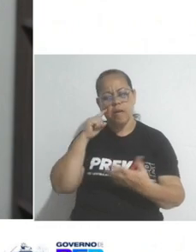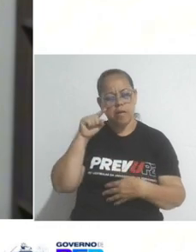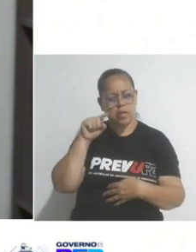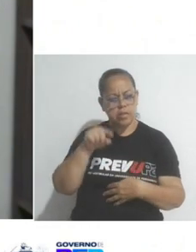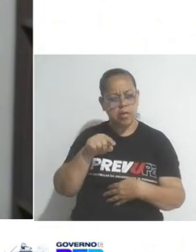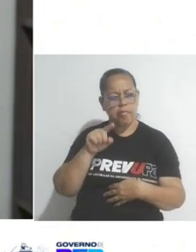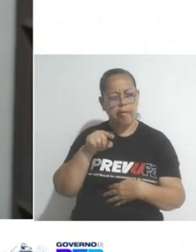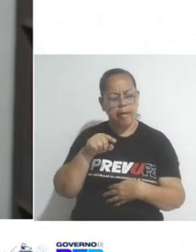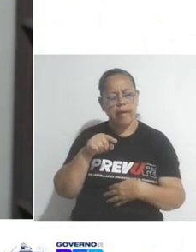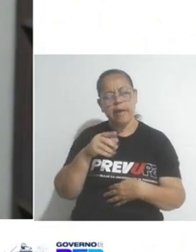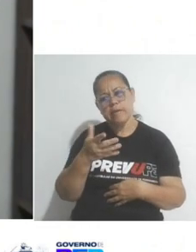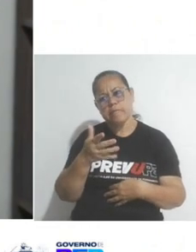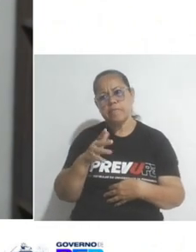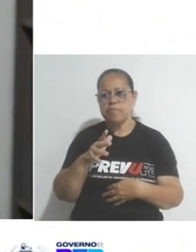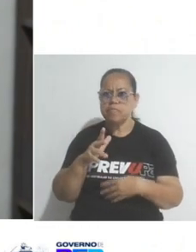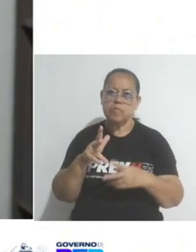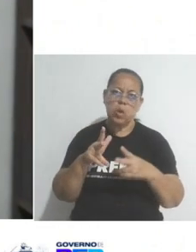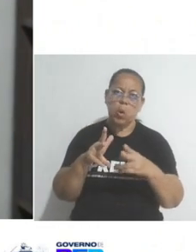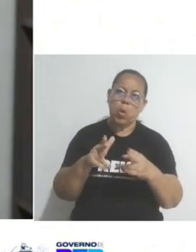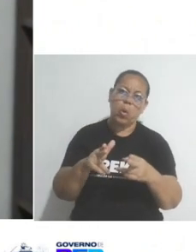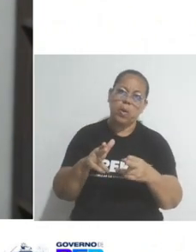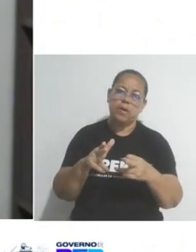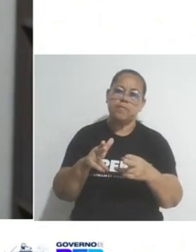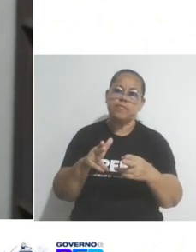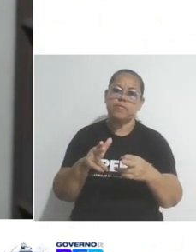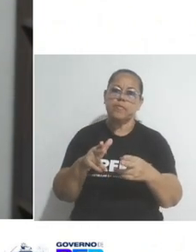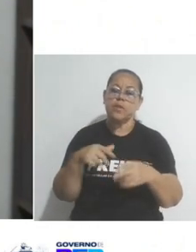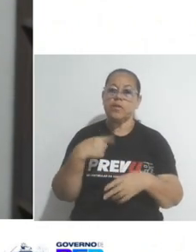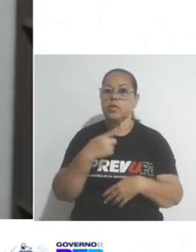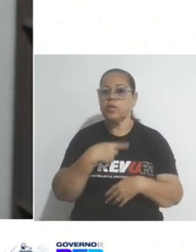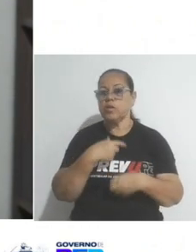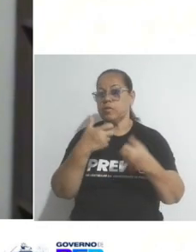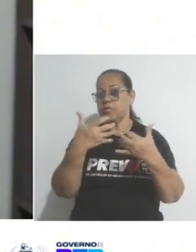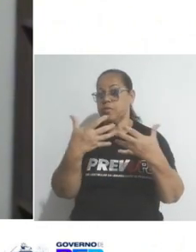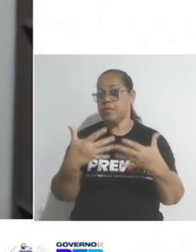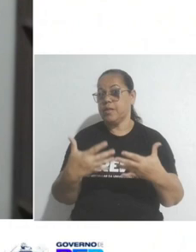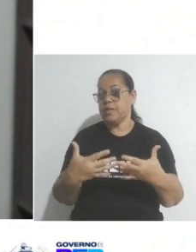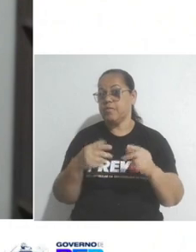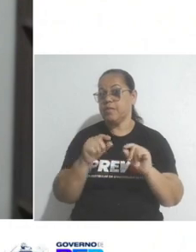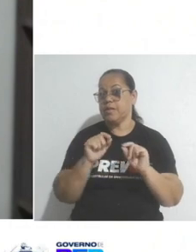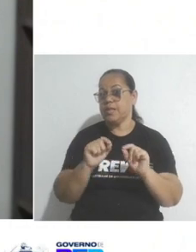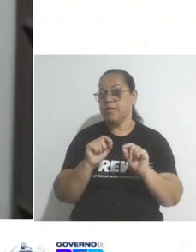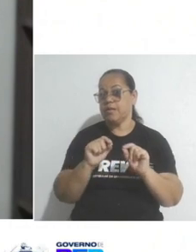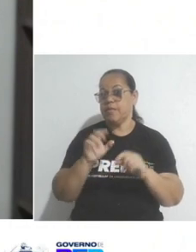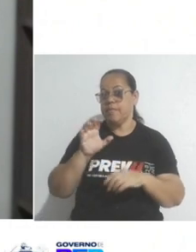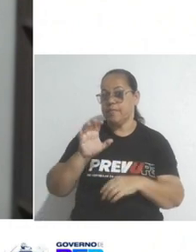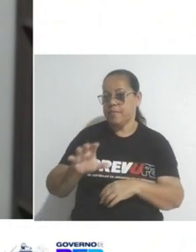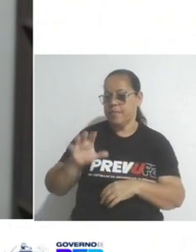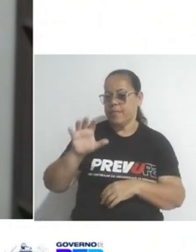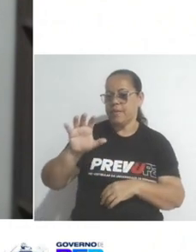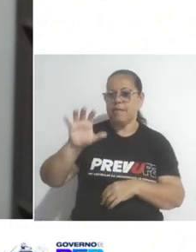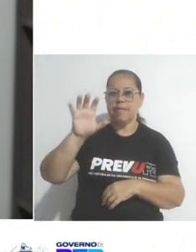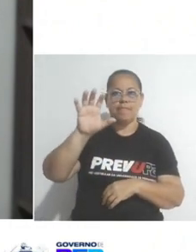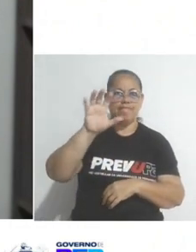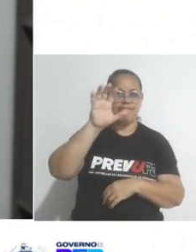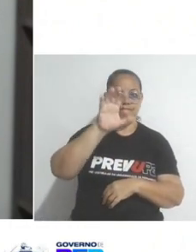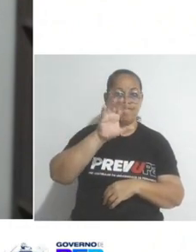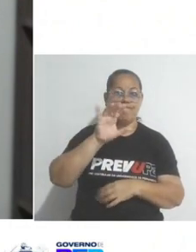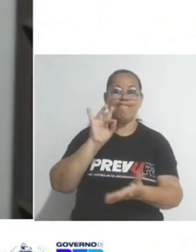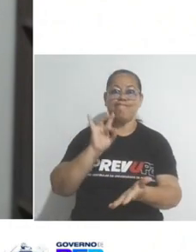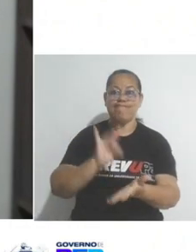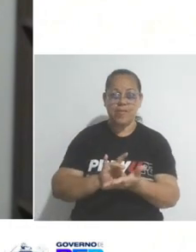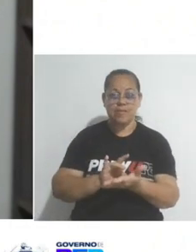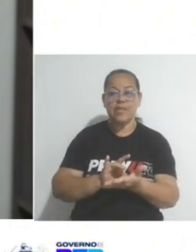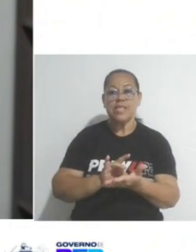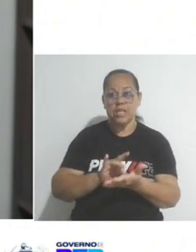em certa medida homogênea nós estamos tratando de região A região na verdade